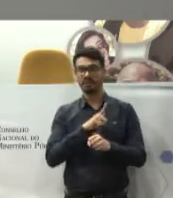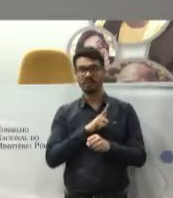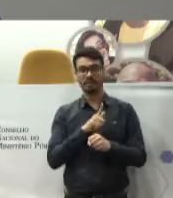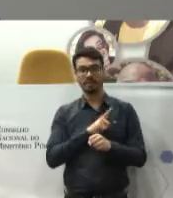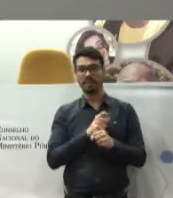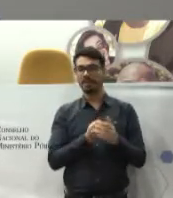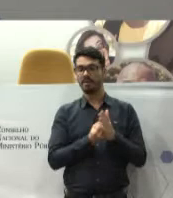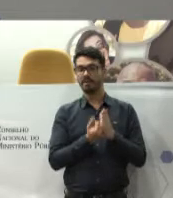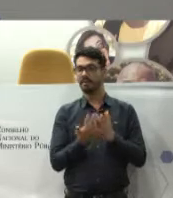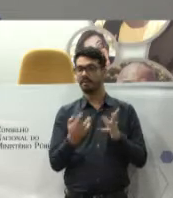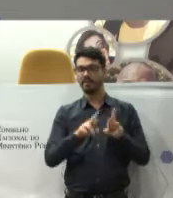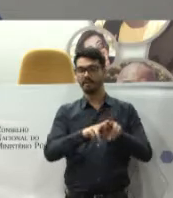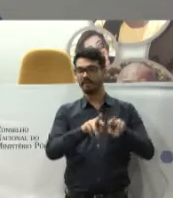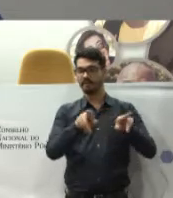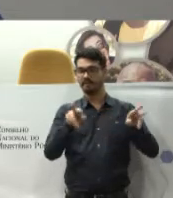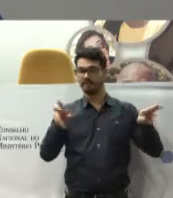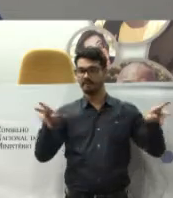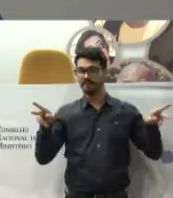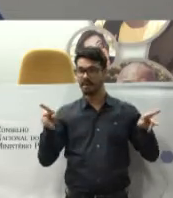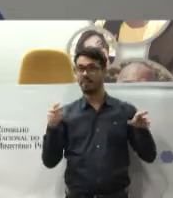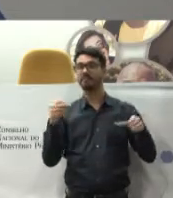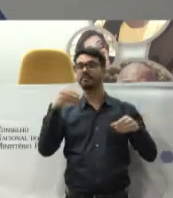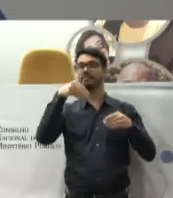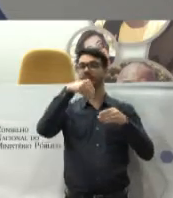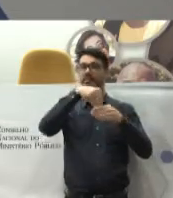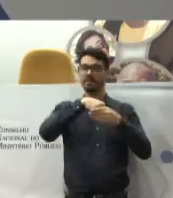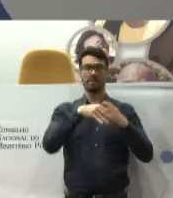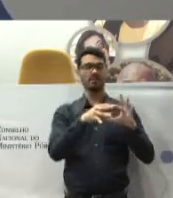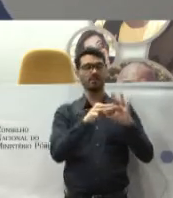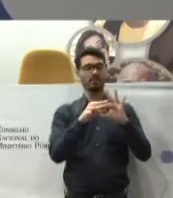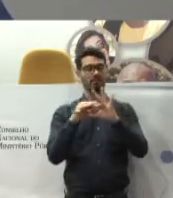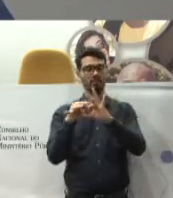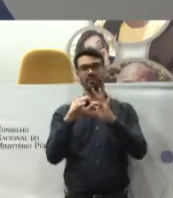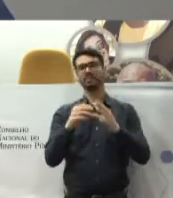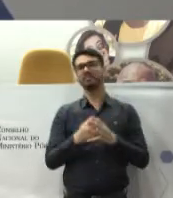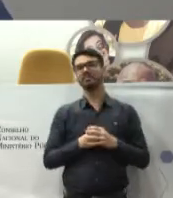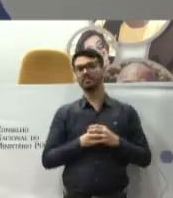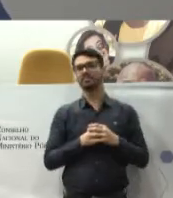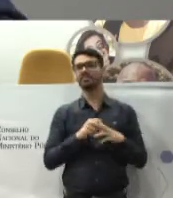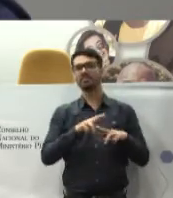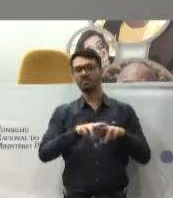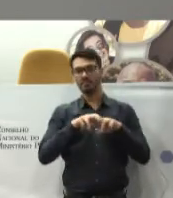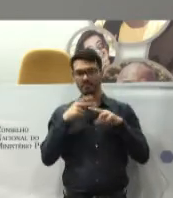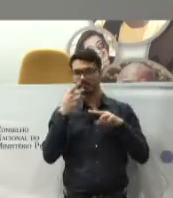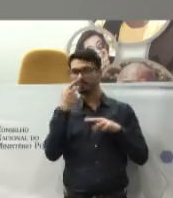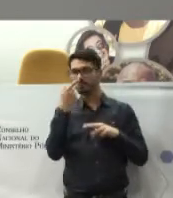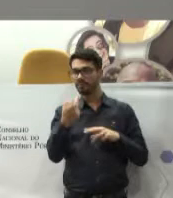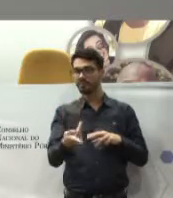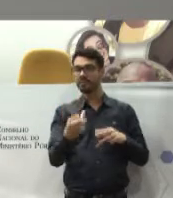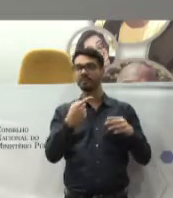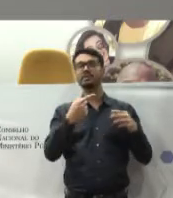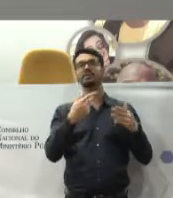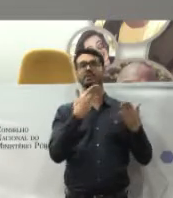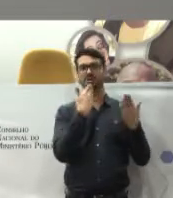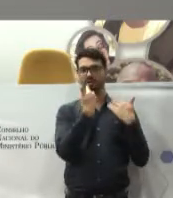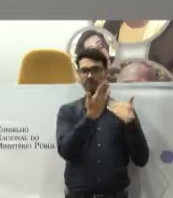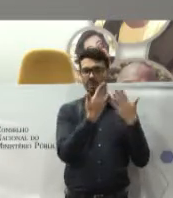muitas coisas que a gente precisa ver dentro desse contexto efetivo disso. Por isso que eu destaco muito que esse